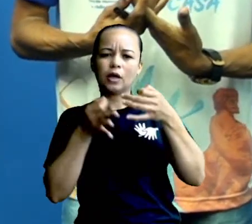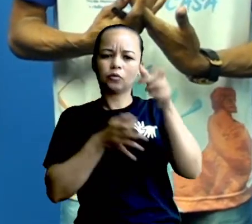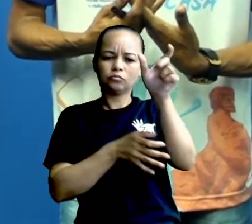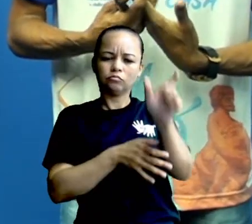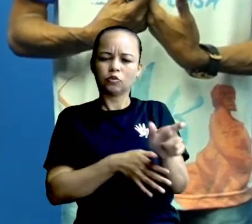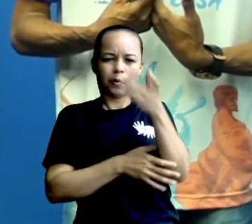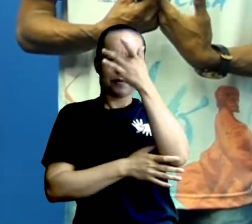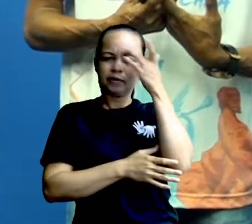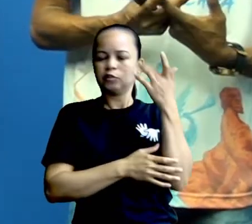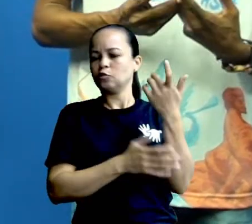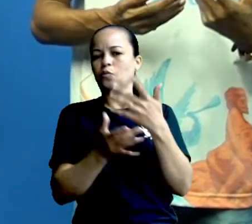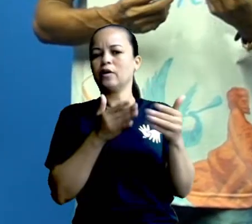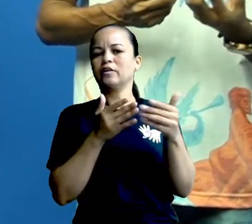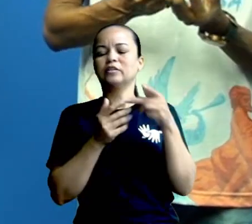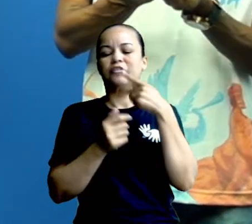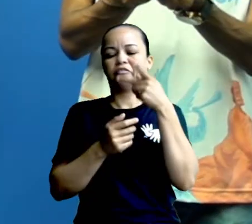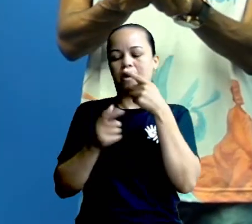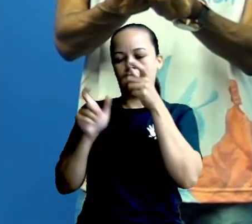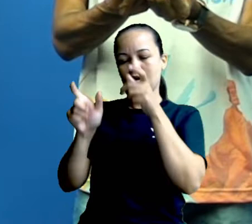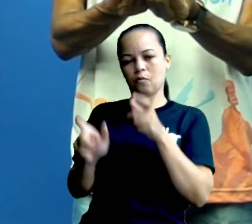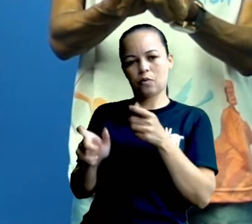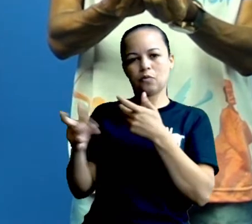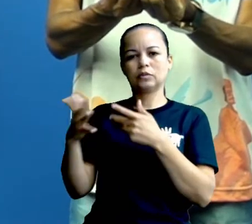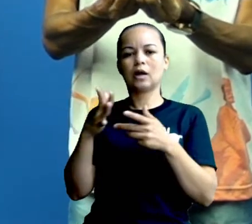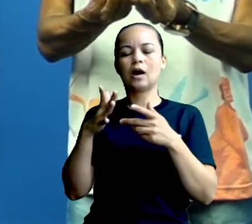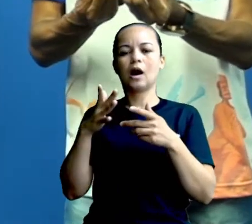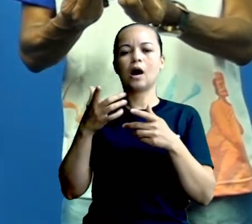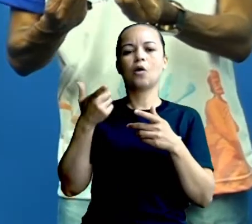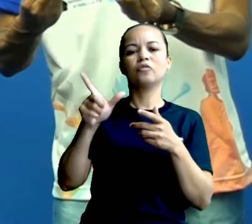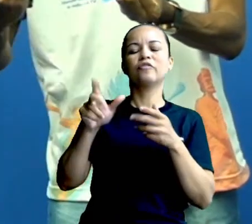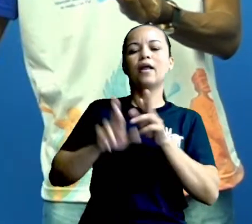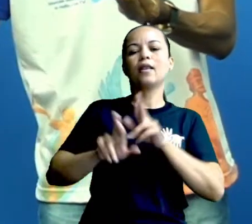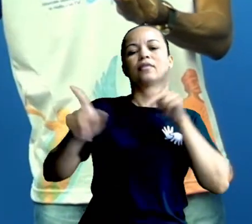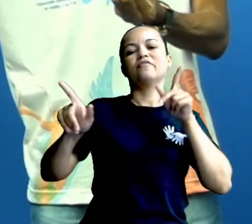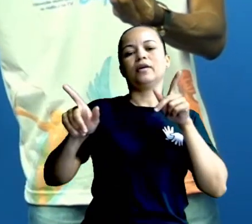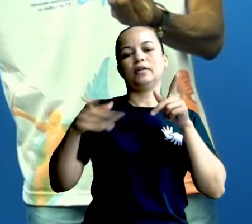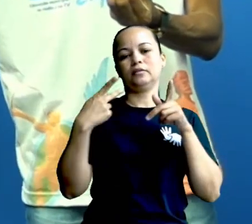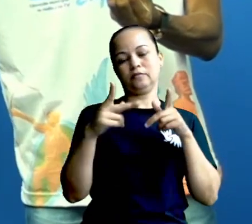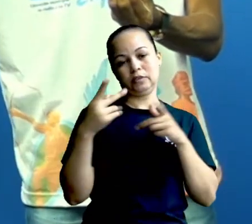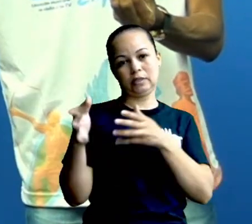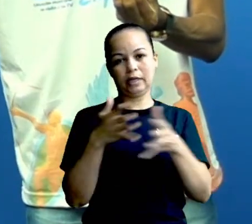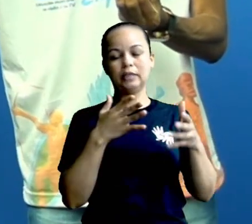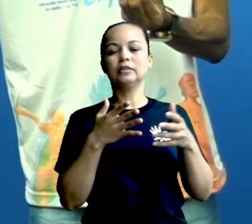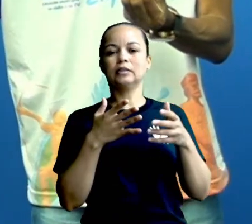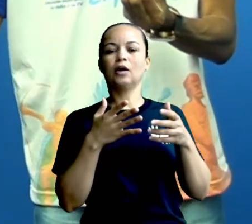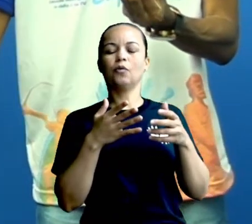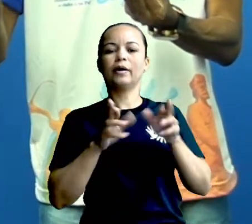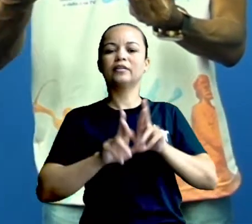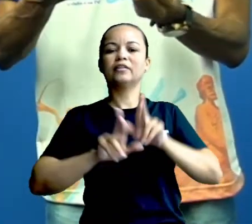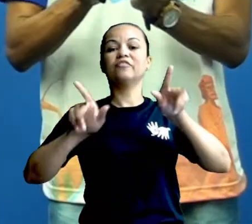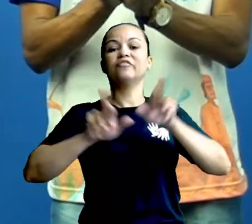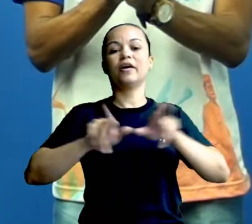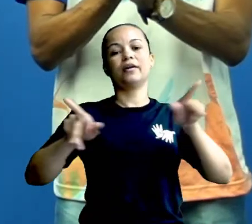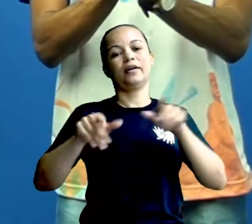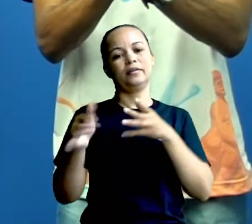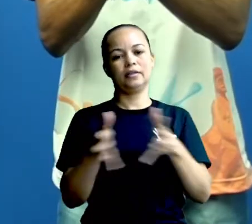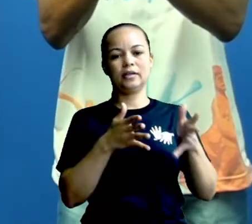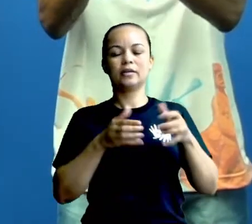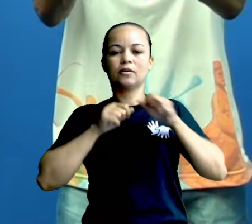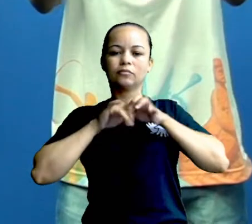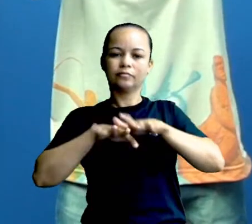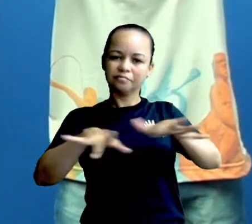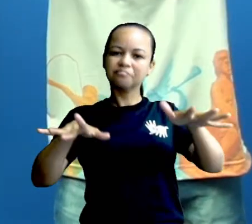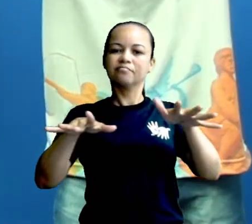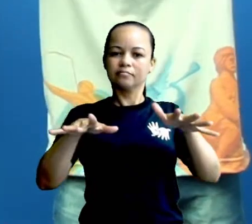de alguém, o que acontece? Você fala alguma coisa, aquela outra pessoa fala diferente de você, então está divergindo da sua opinião. Então, divergente,